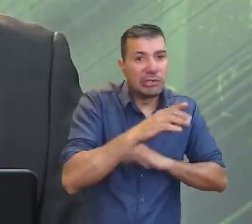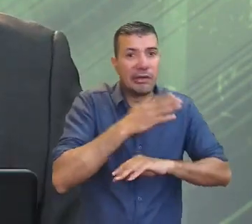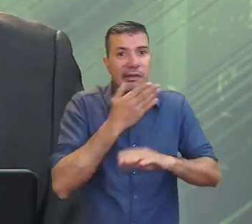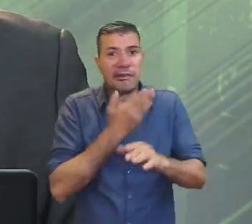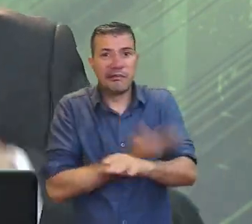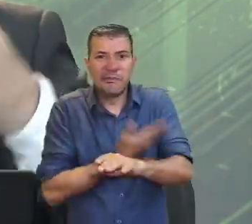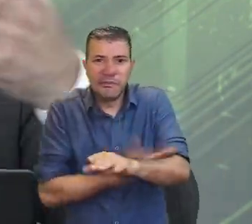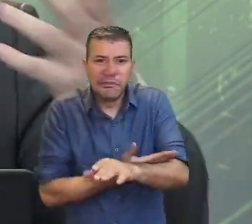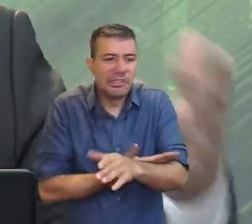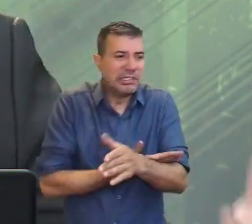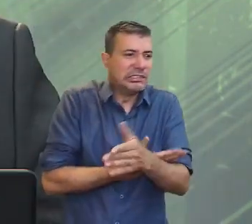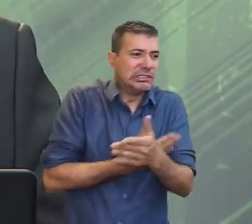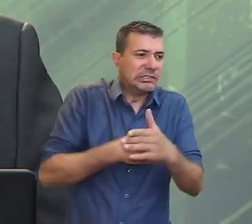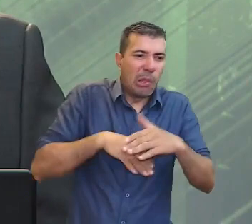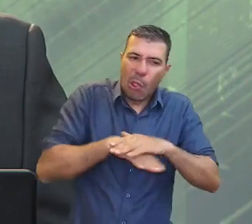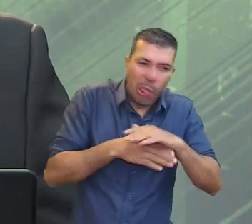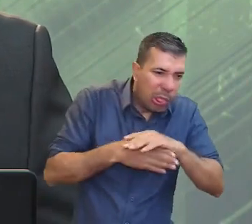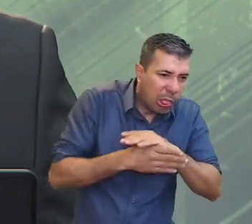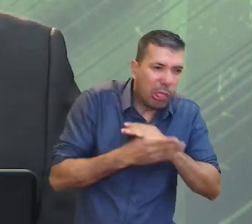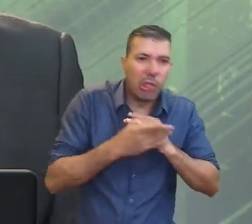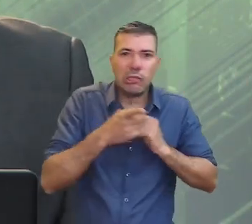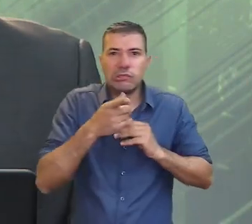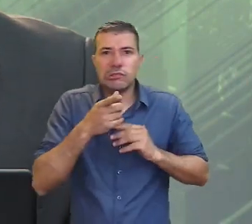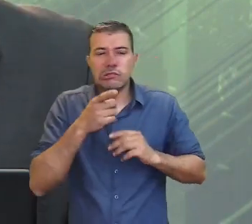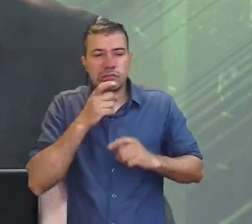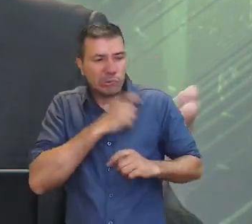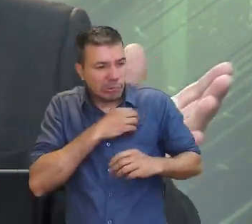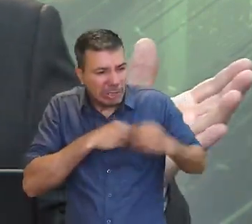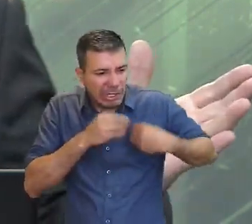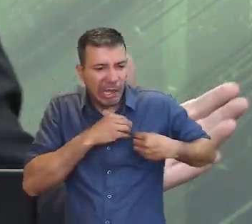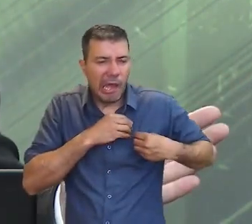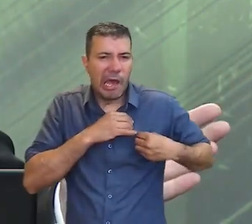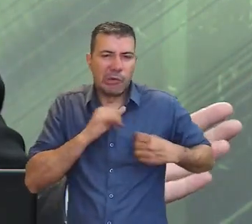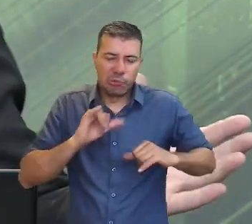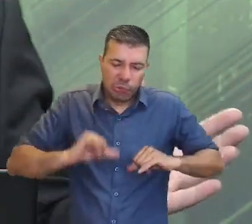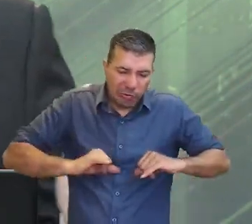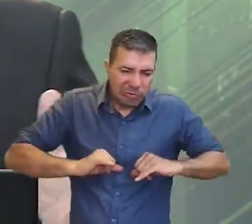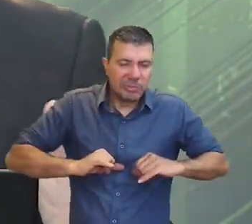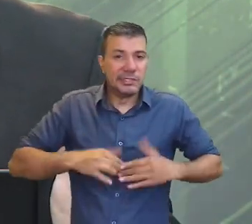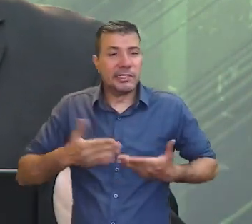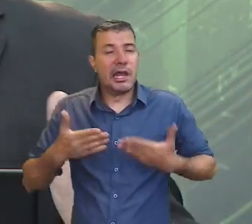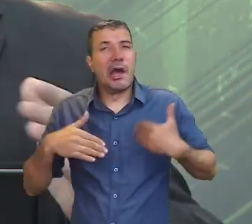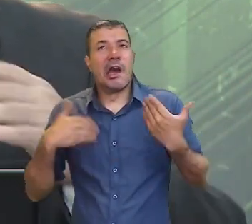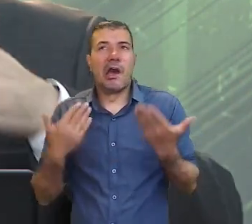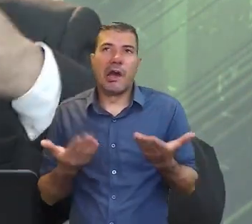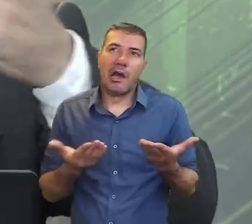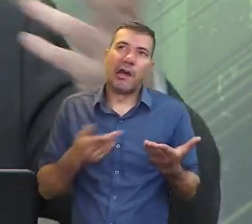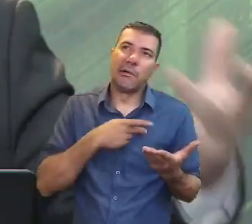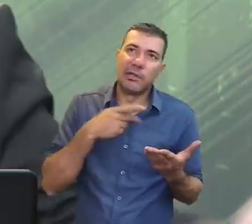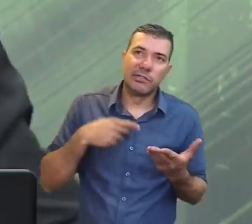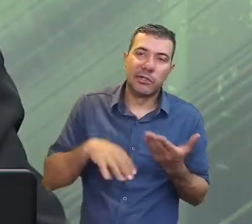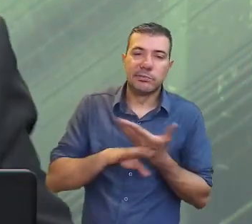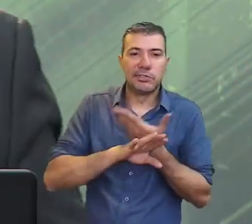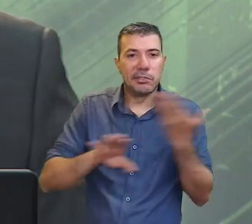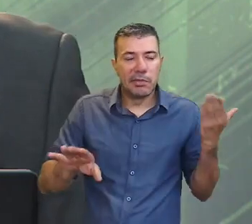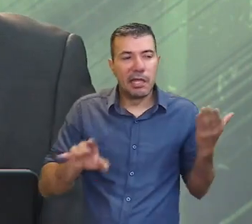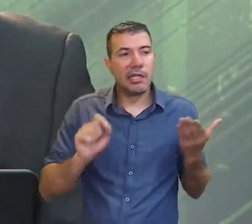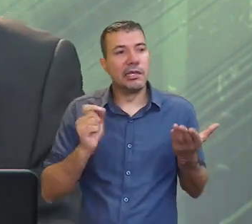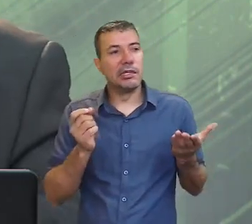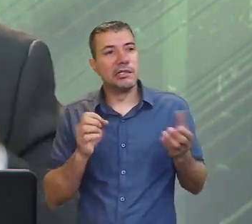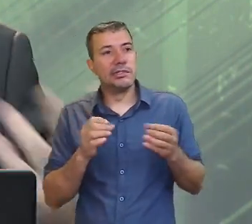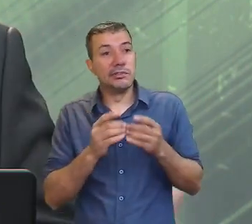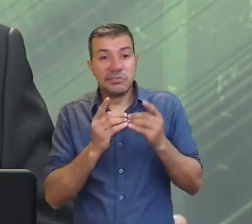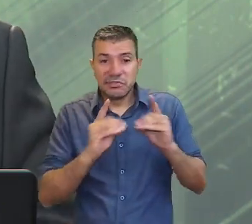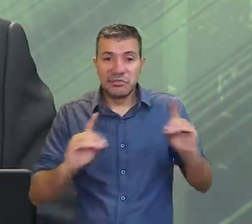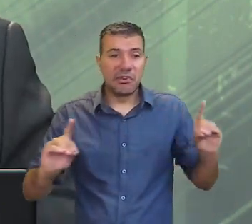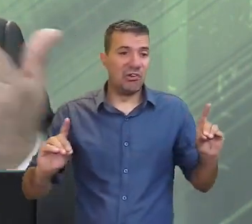vício, dessa loucura que o pecado tem causado. Ainda tem pessoas falando assim, ah, pastor, mas eu estou me separando por causa